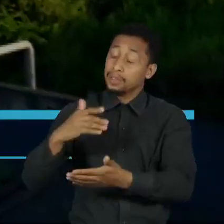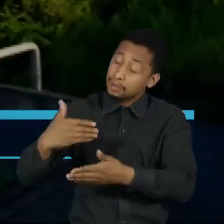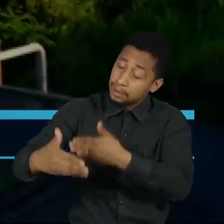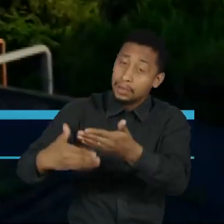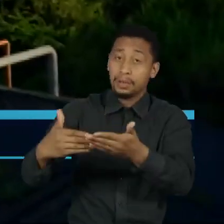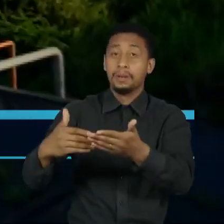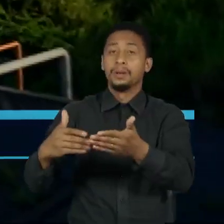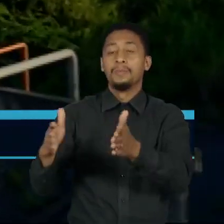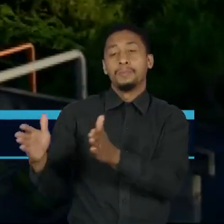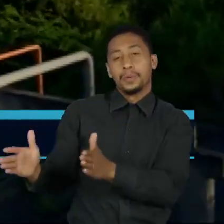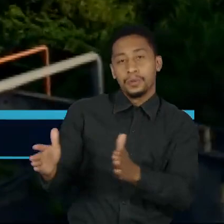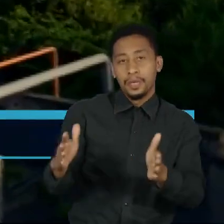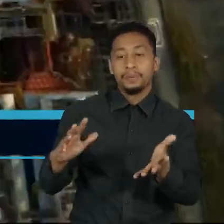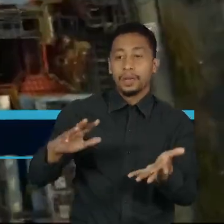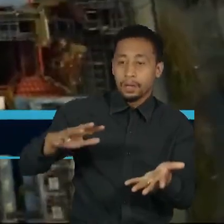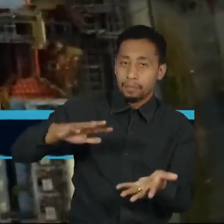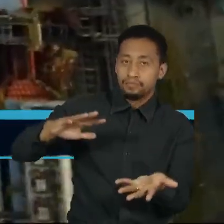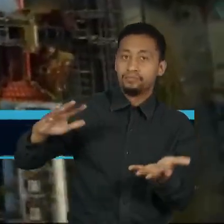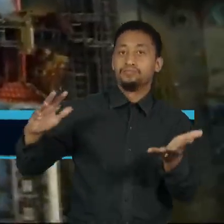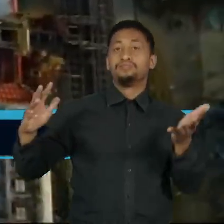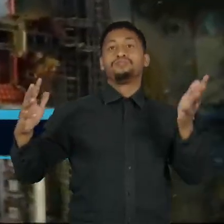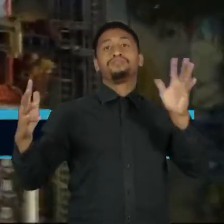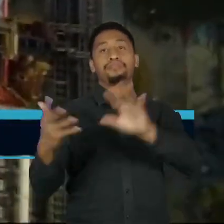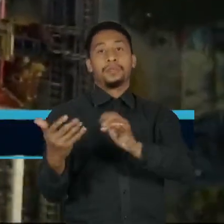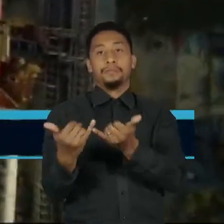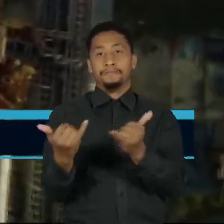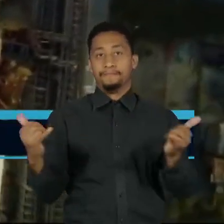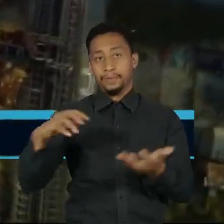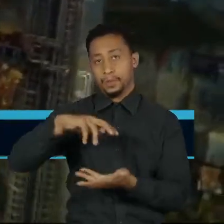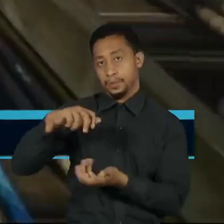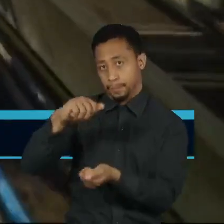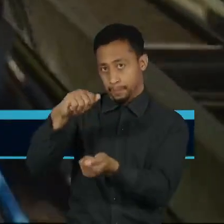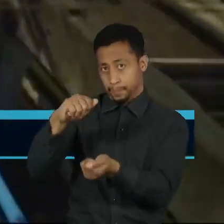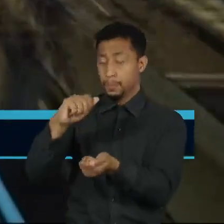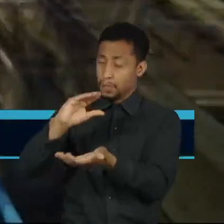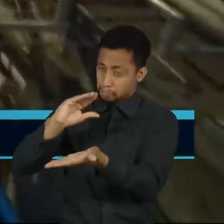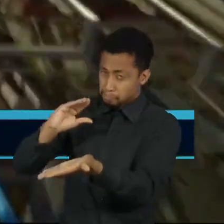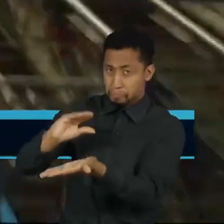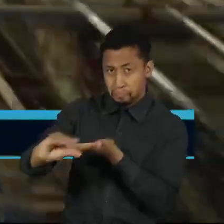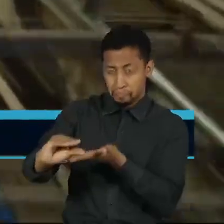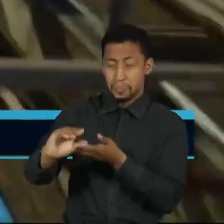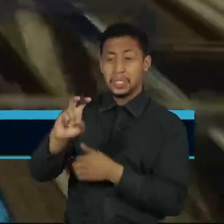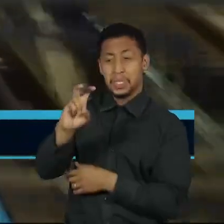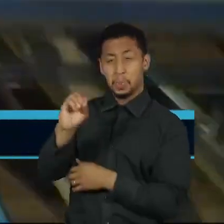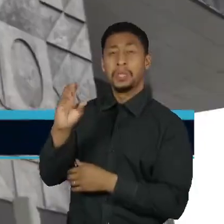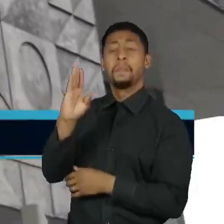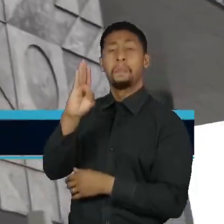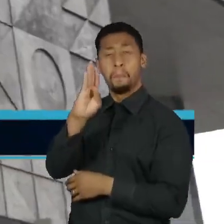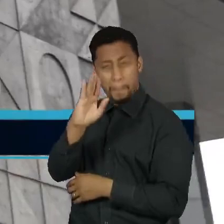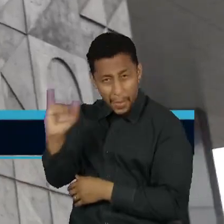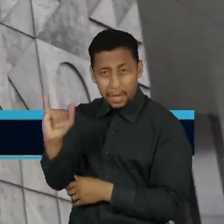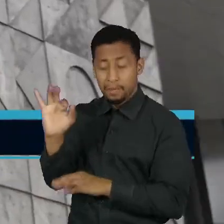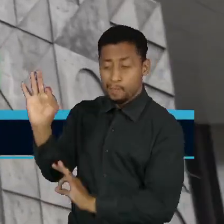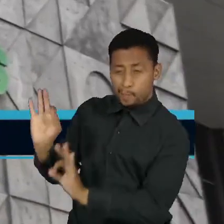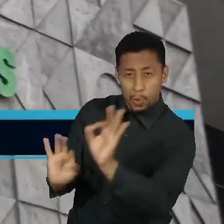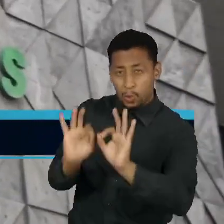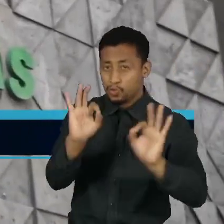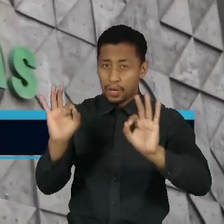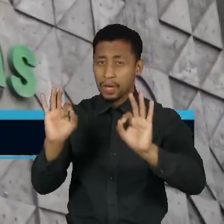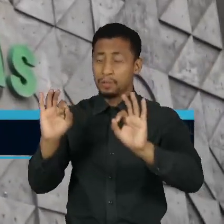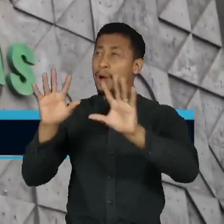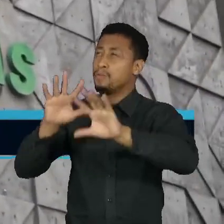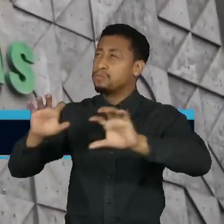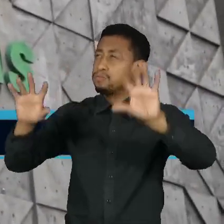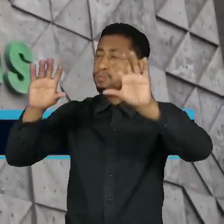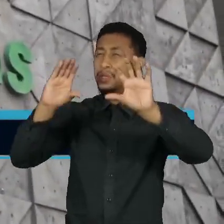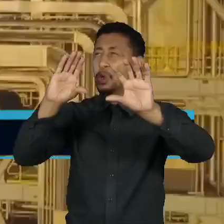Para isso, a companhia planeja destinar pouco mais de 50 bilhões de reais em projetos de baixo carbono. É mais que o dobro do que